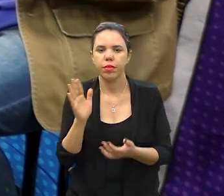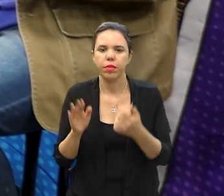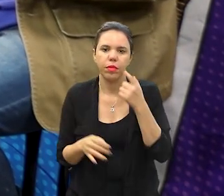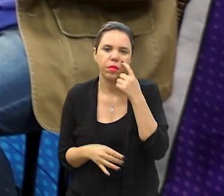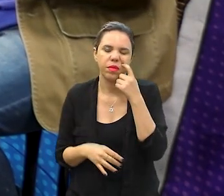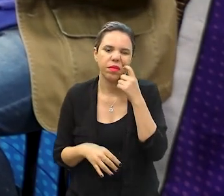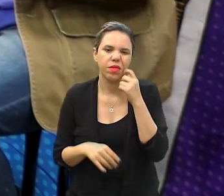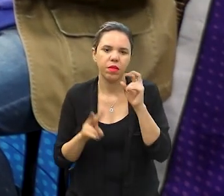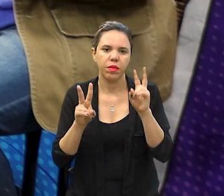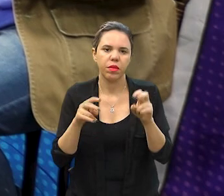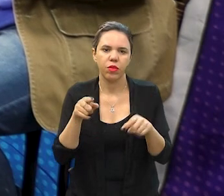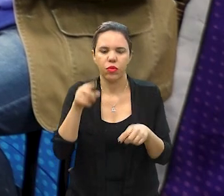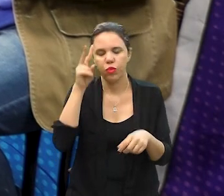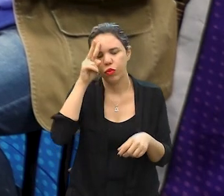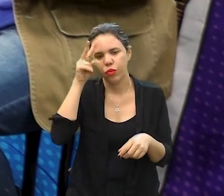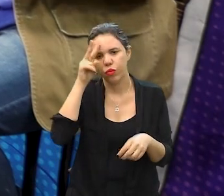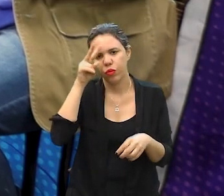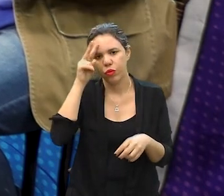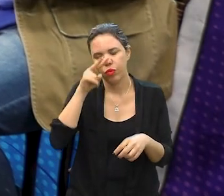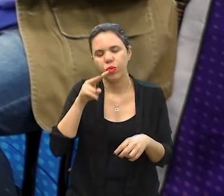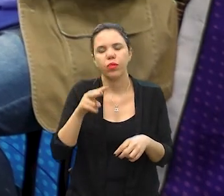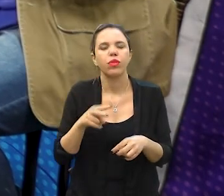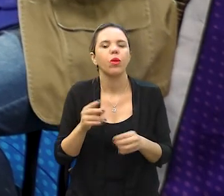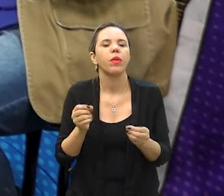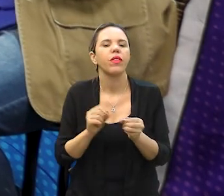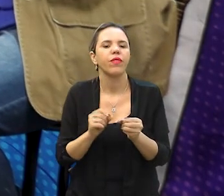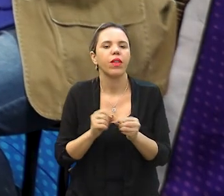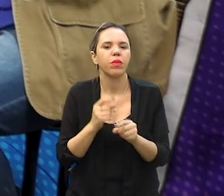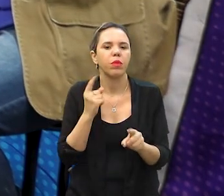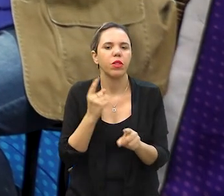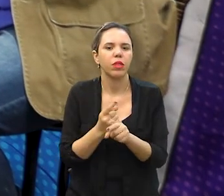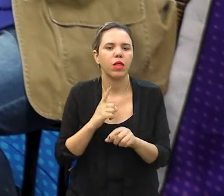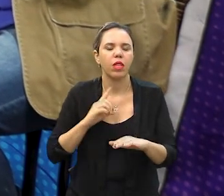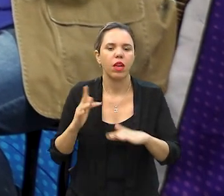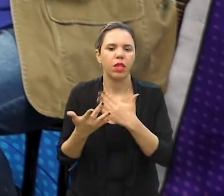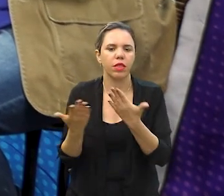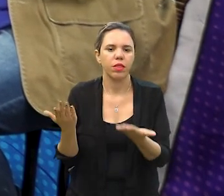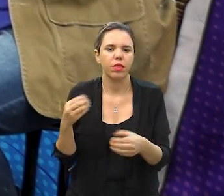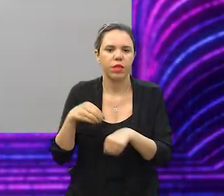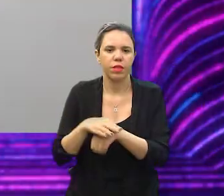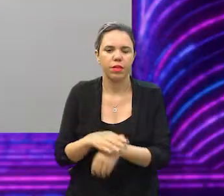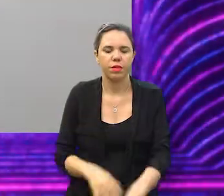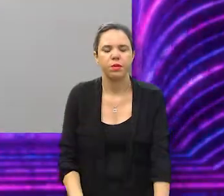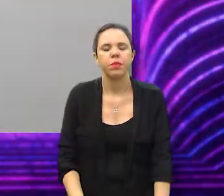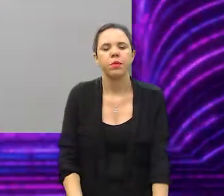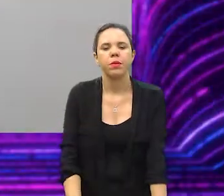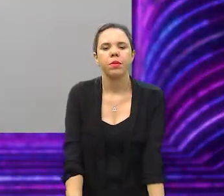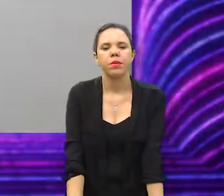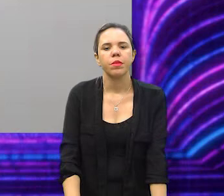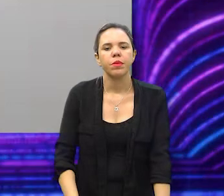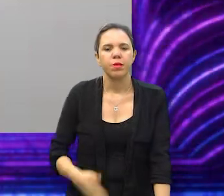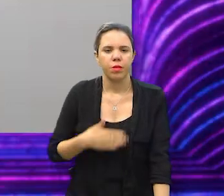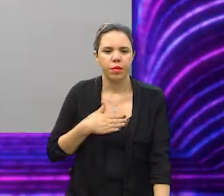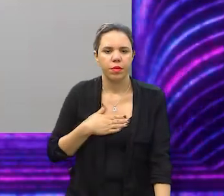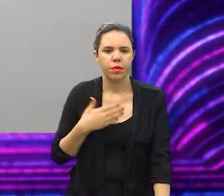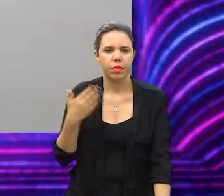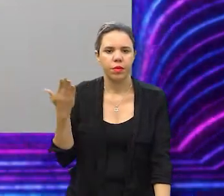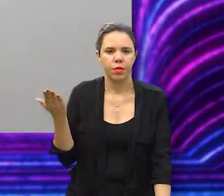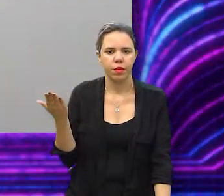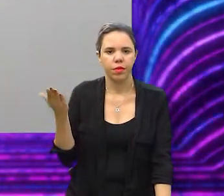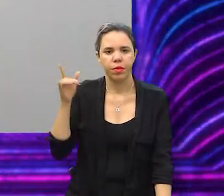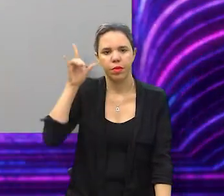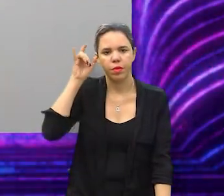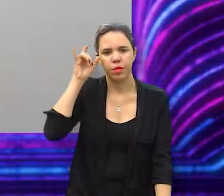né, sobre as suas histórias, sobre Kimber, como é que faz? Tem rede social aí para passar? A minha rede social é o